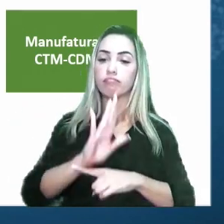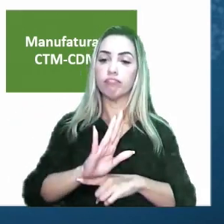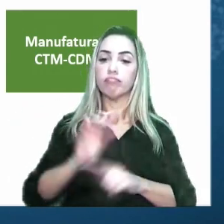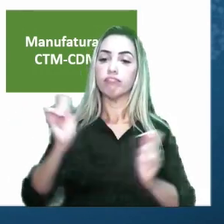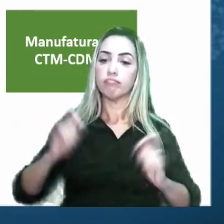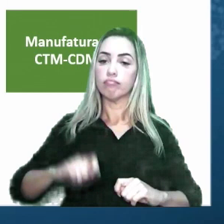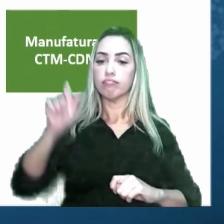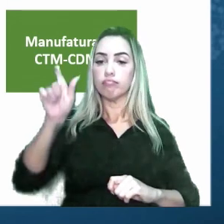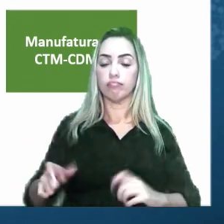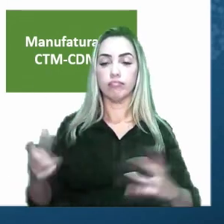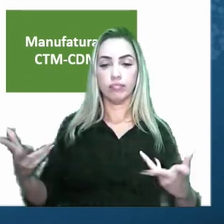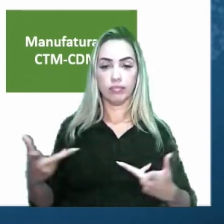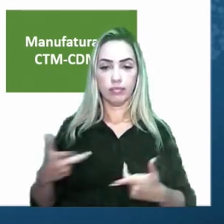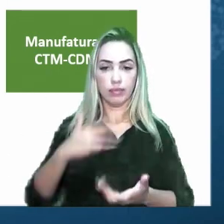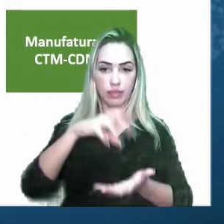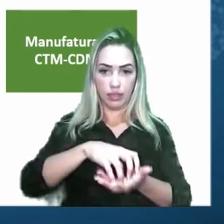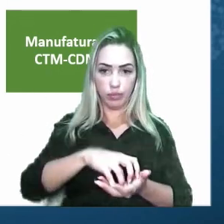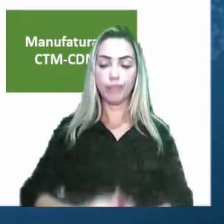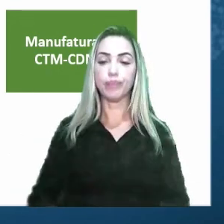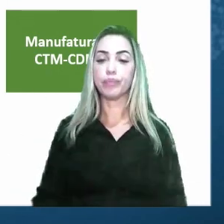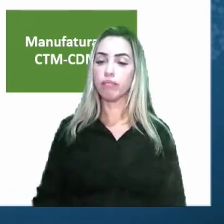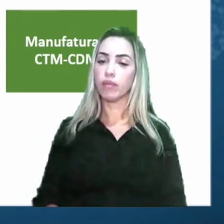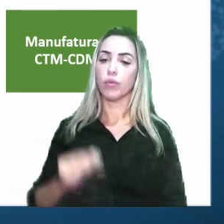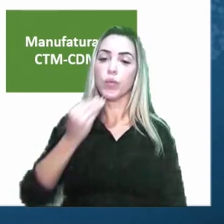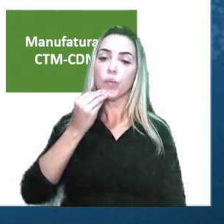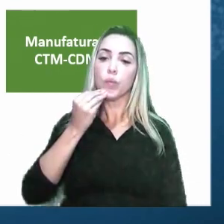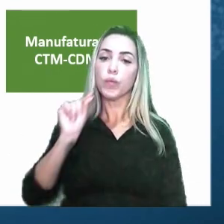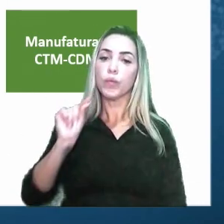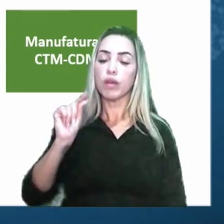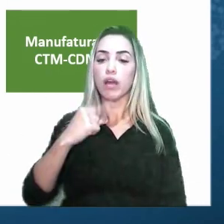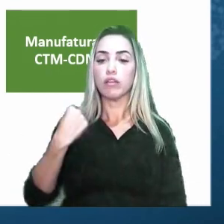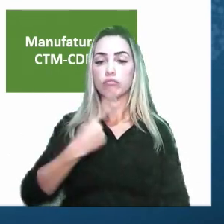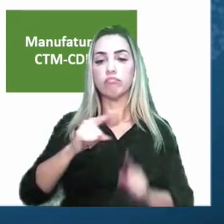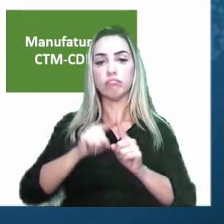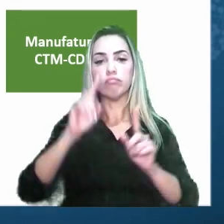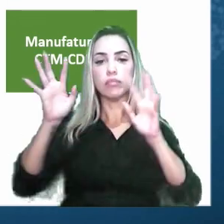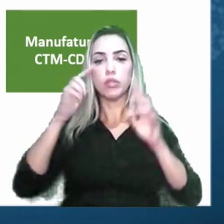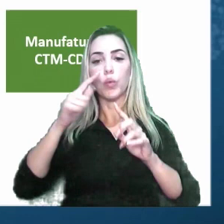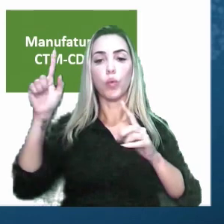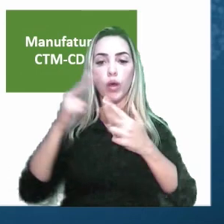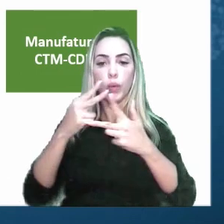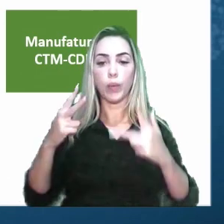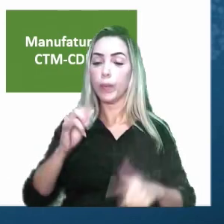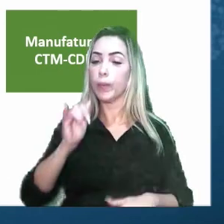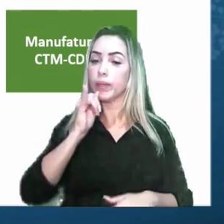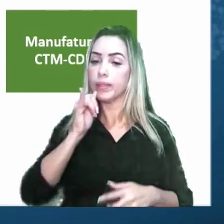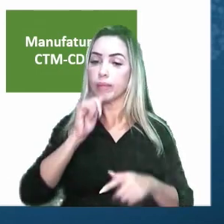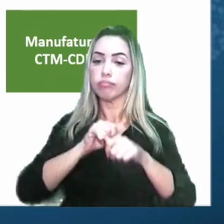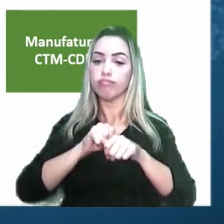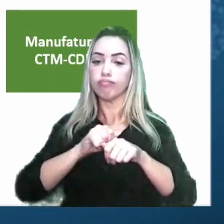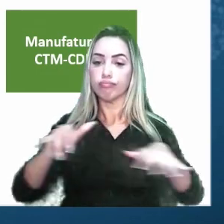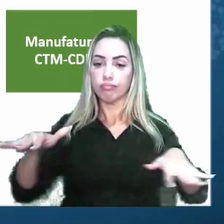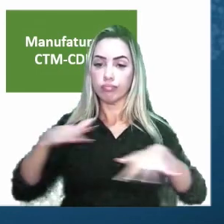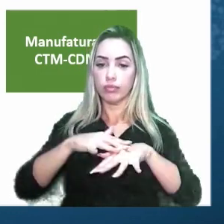de excelência. É óbvio que também a gente pensa em outras coisas, como, por exemplo, a epidemiologia, né, em